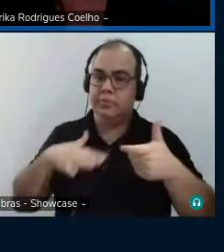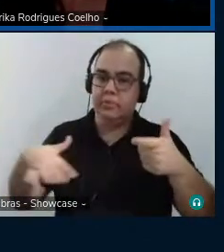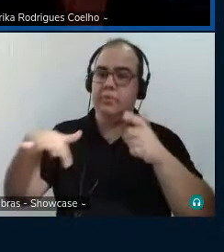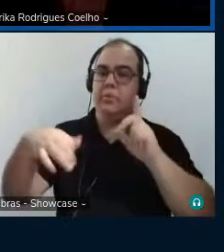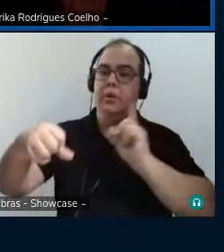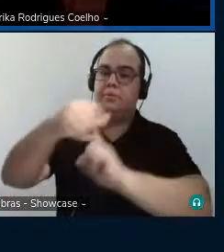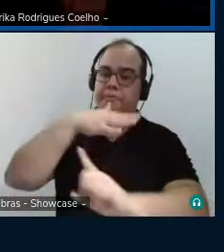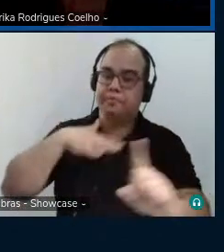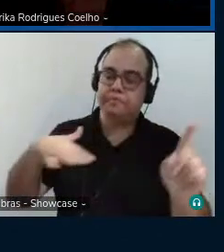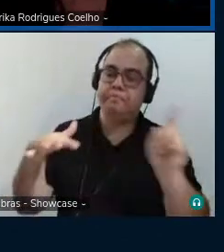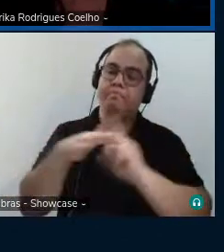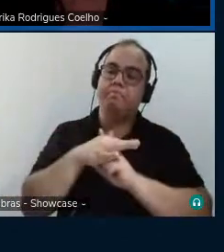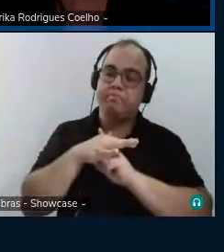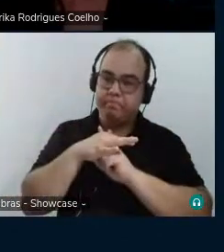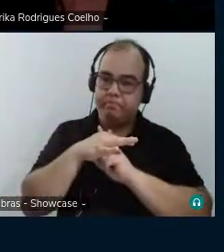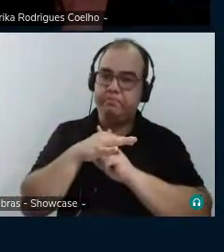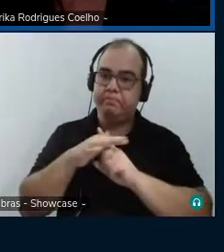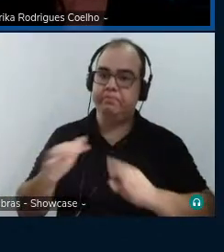Então,